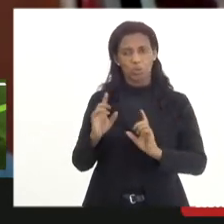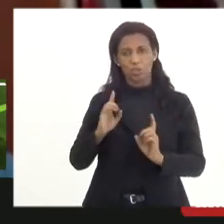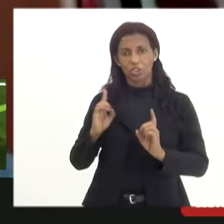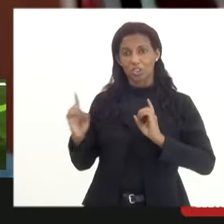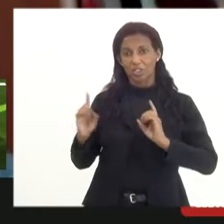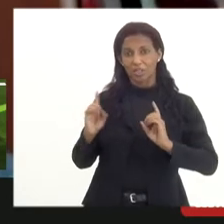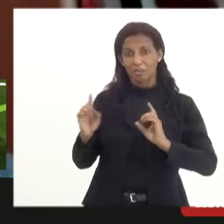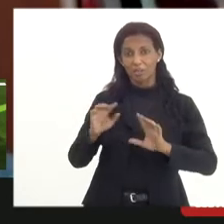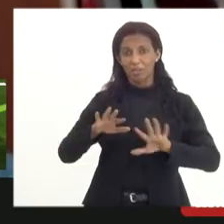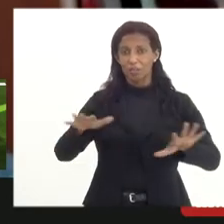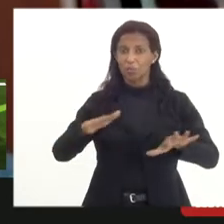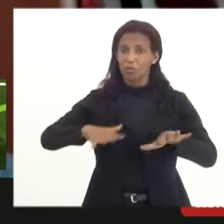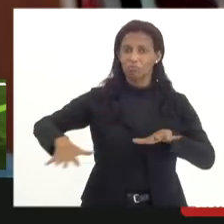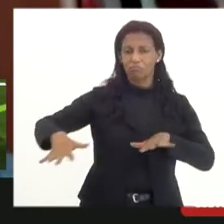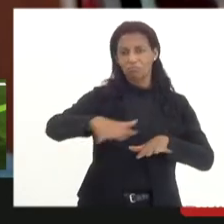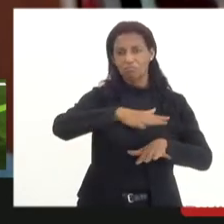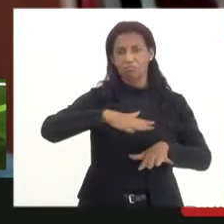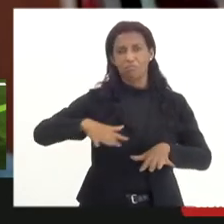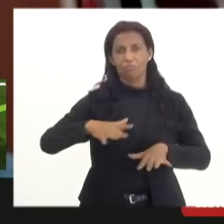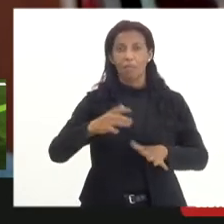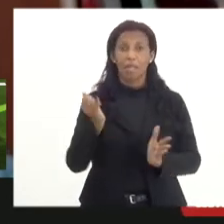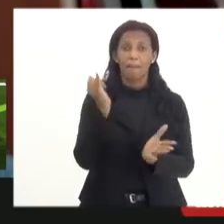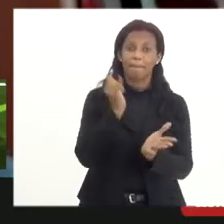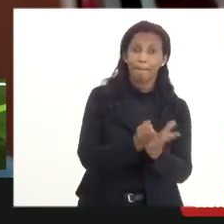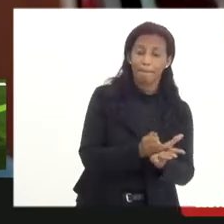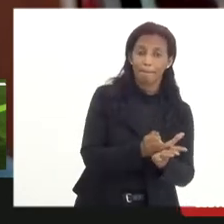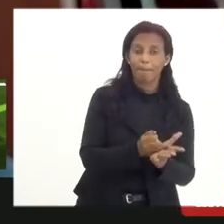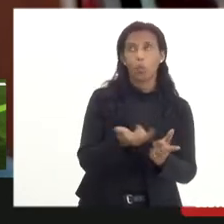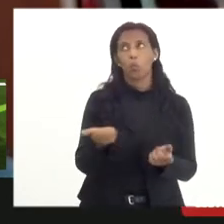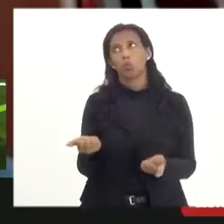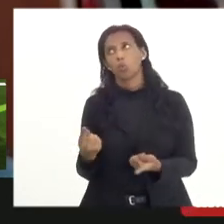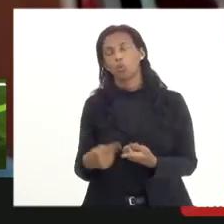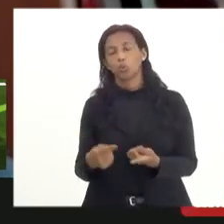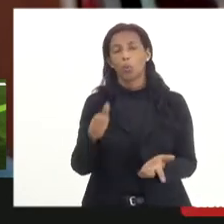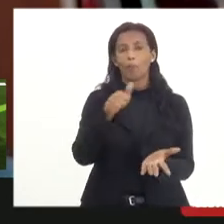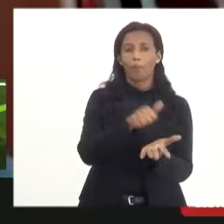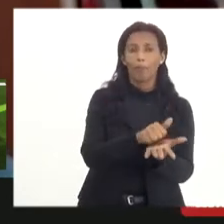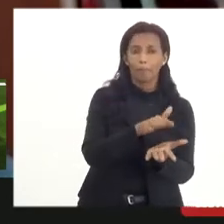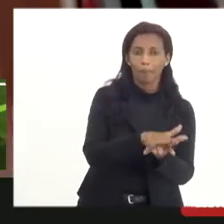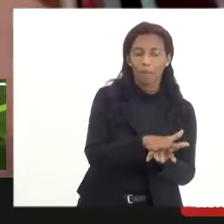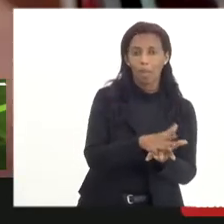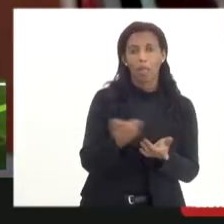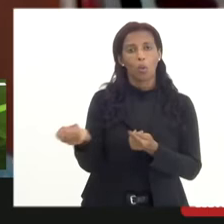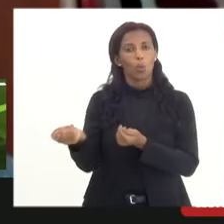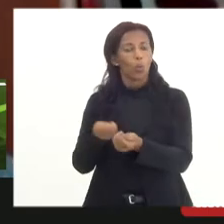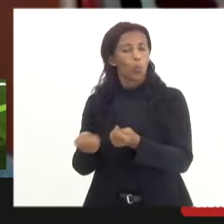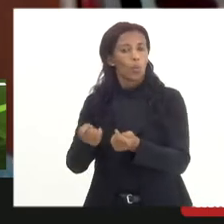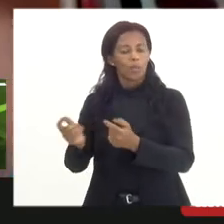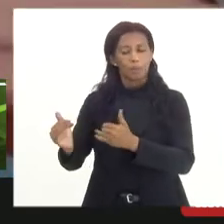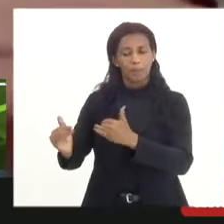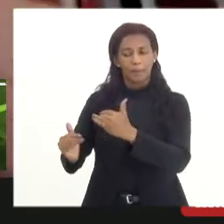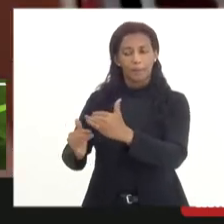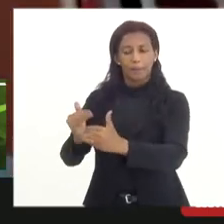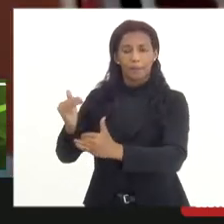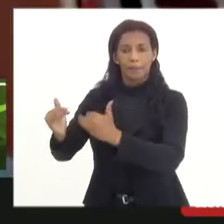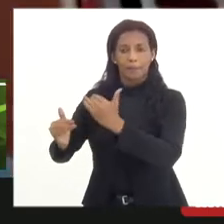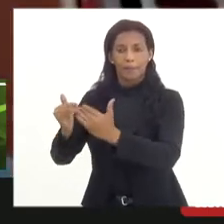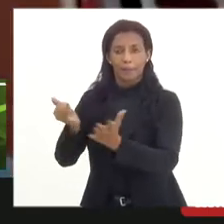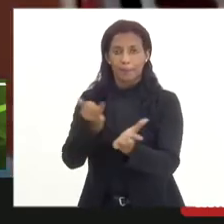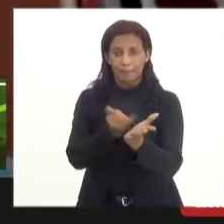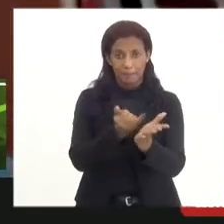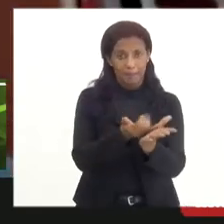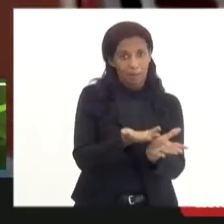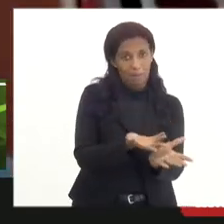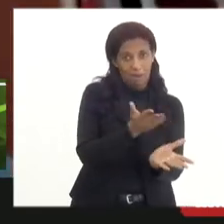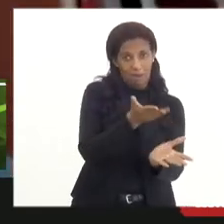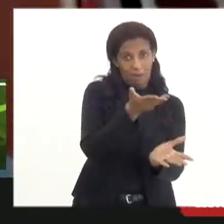econômico da região. Quer dizer, imposto costuma ser procíclico, quando a economia cresce, a receita tributária